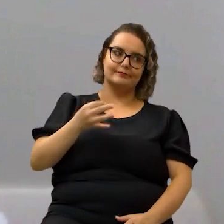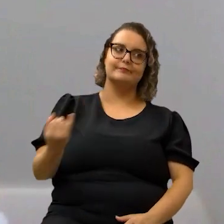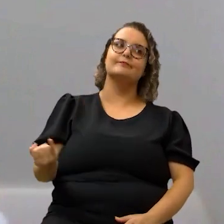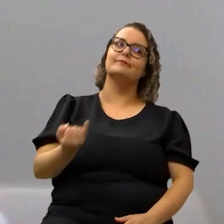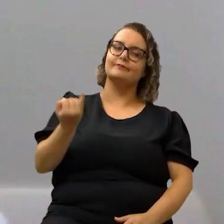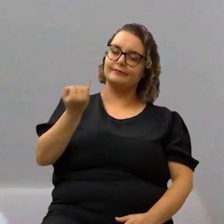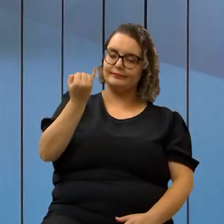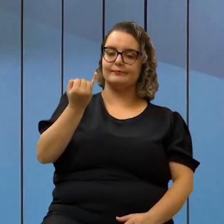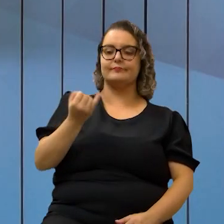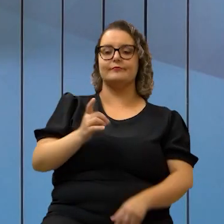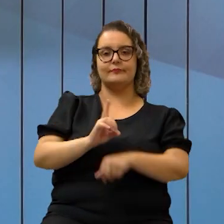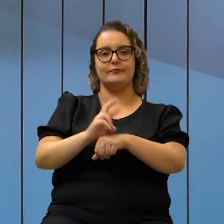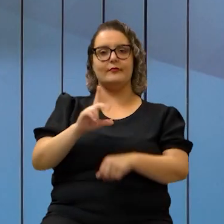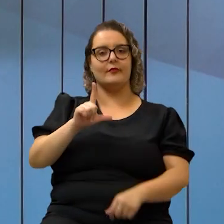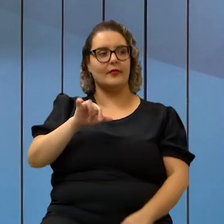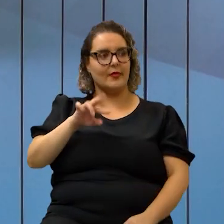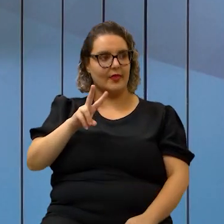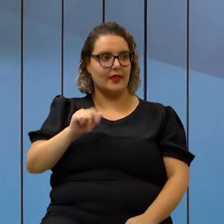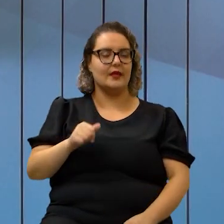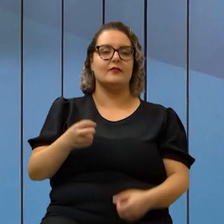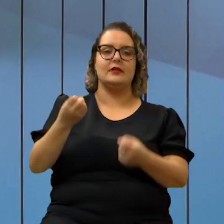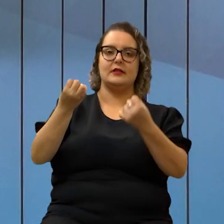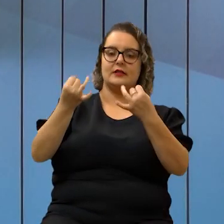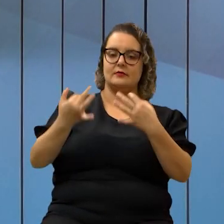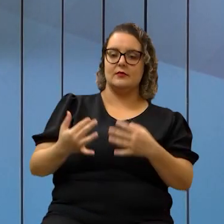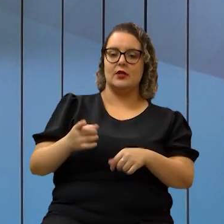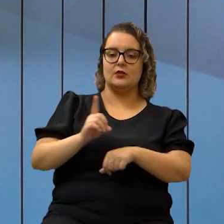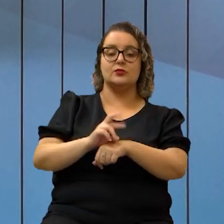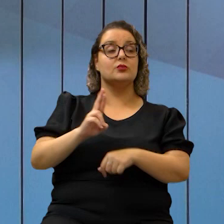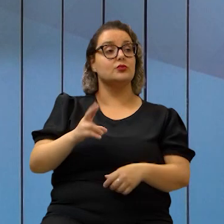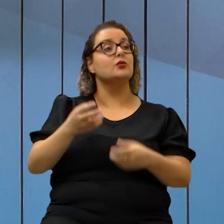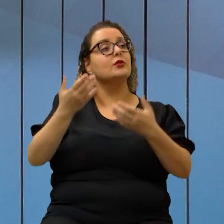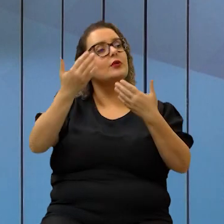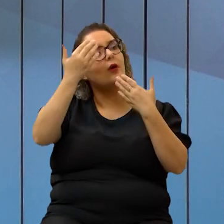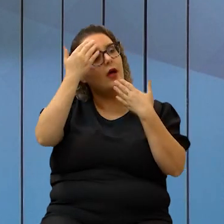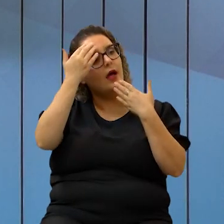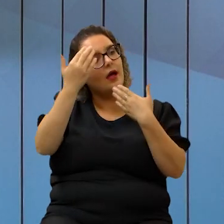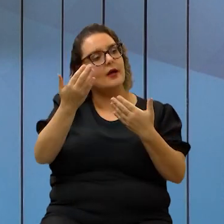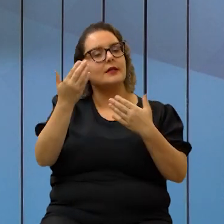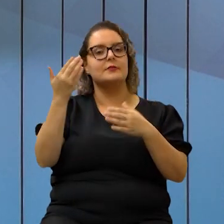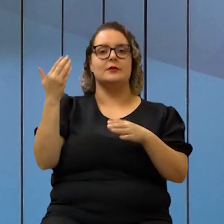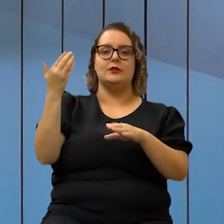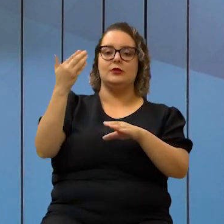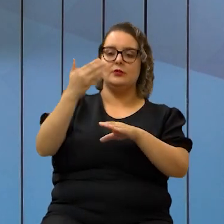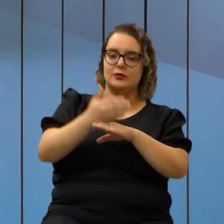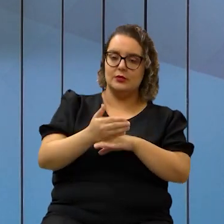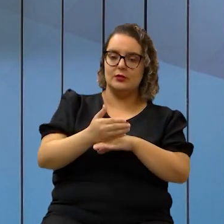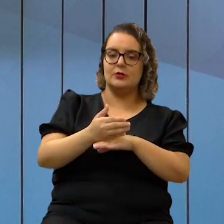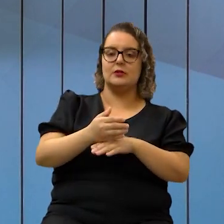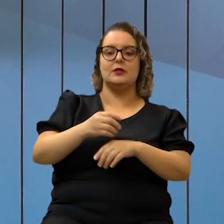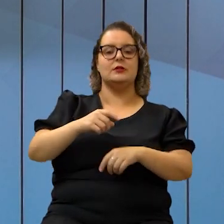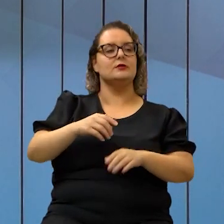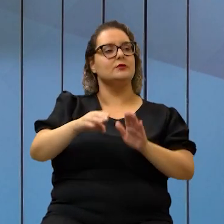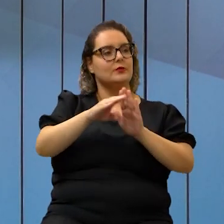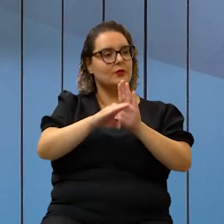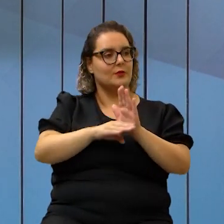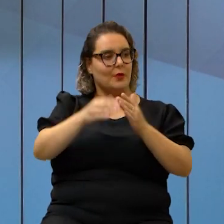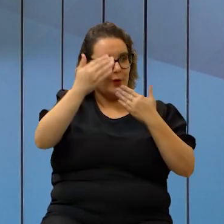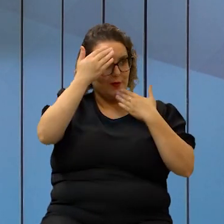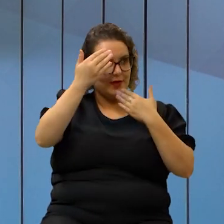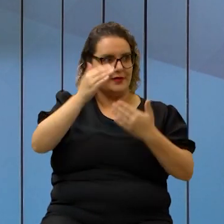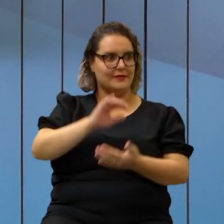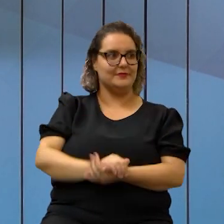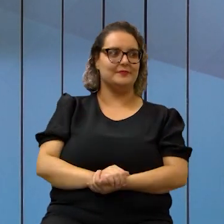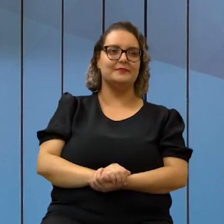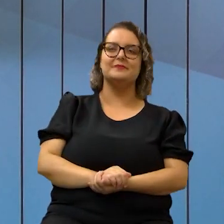é fundamental, então, o que a doutora Lívia está explicando. Doutora, eu agradeço muito a sua participação aqui nesse nosso quadro.